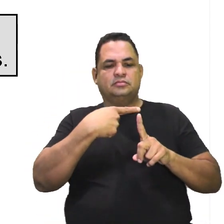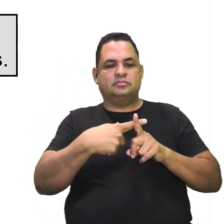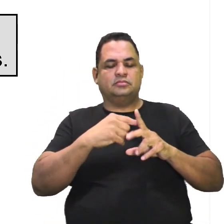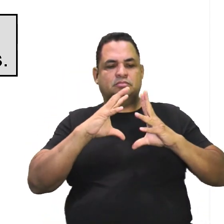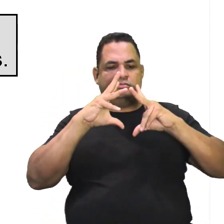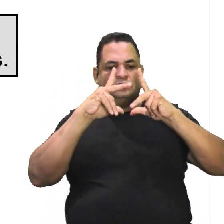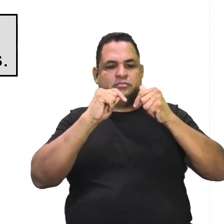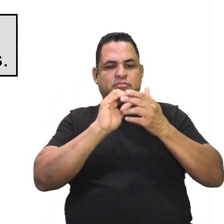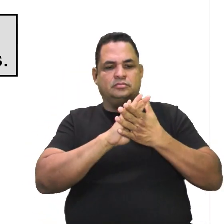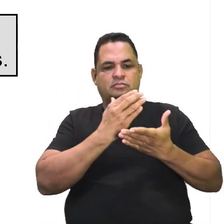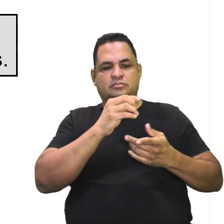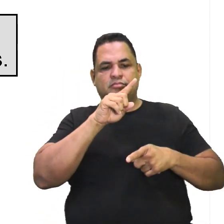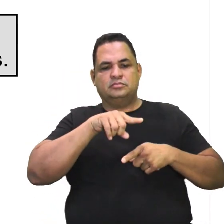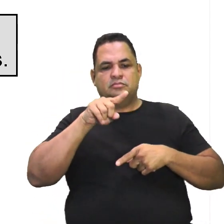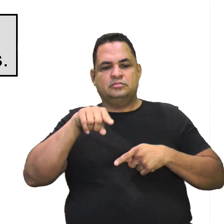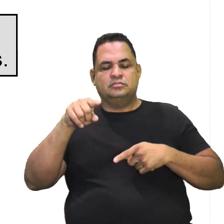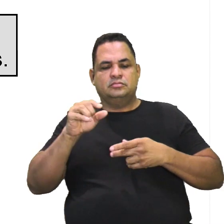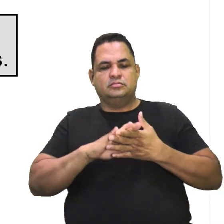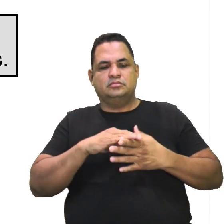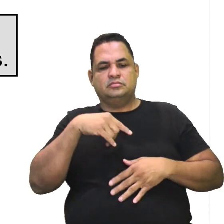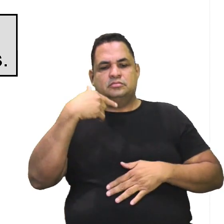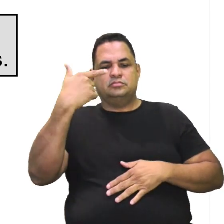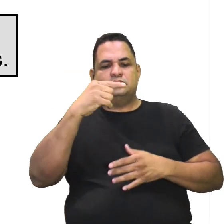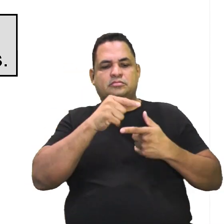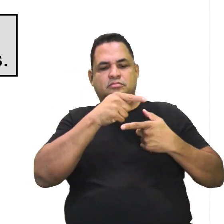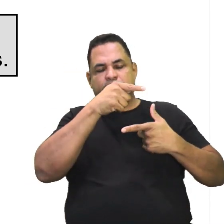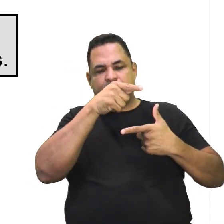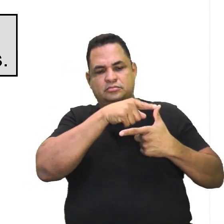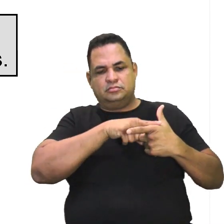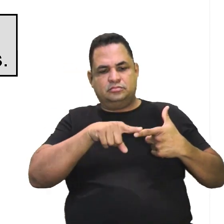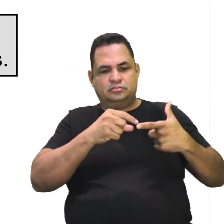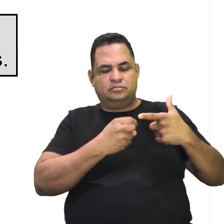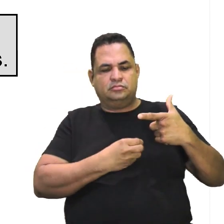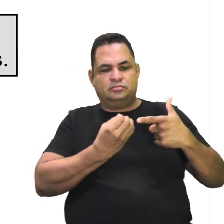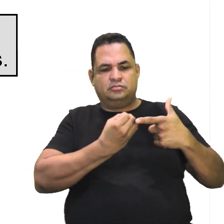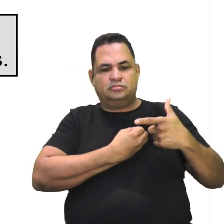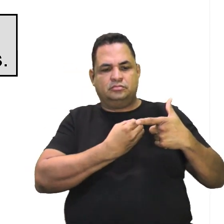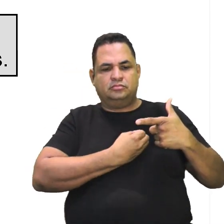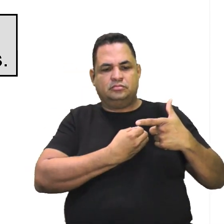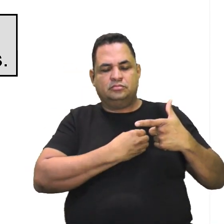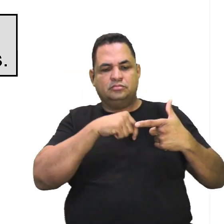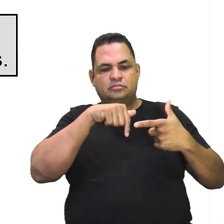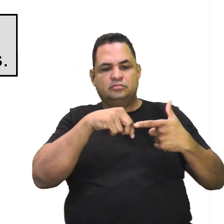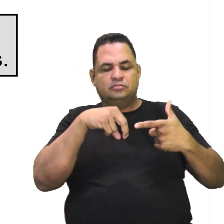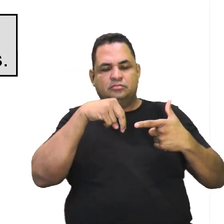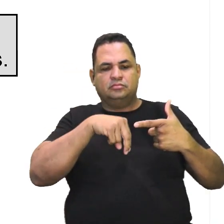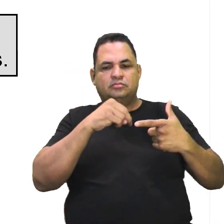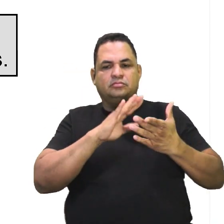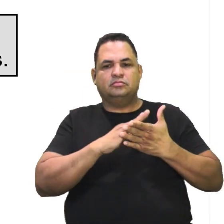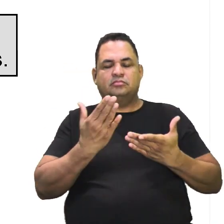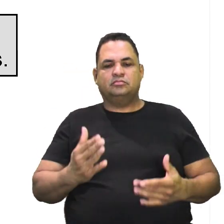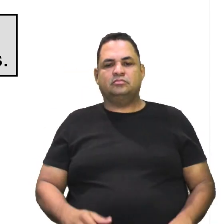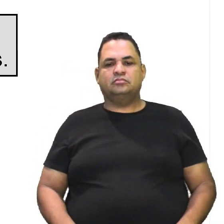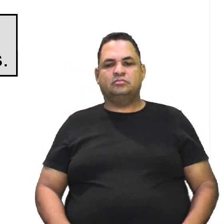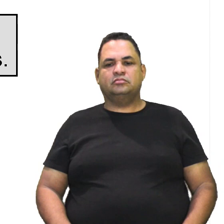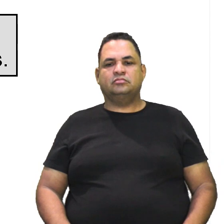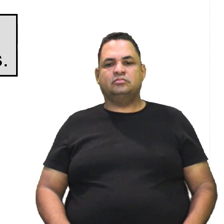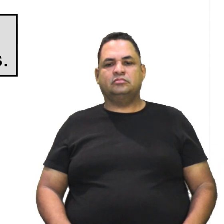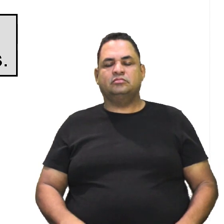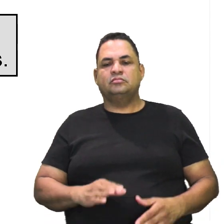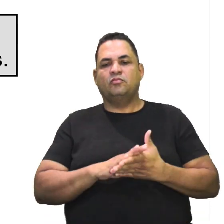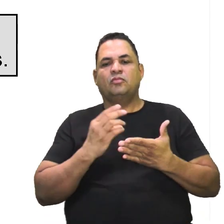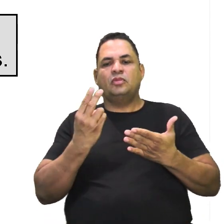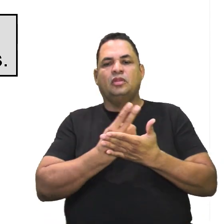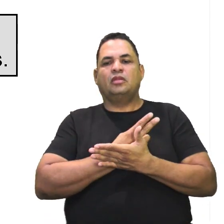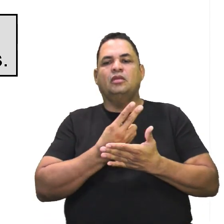somar todas as variações médias ao quadrado e dividir pela quantidade de termos que tem na sequência. Isso é a nossa variância. E o desvio